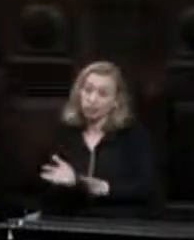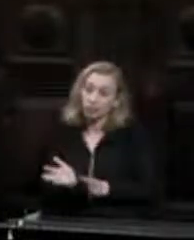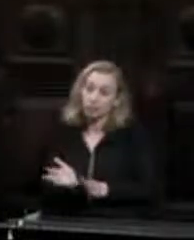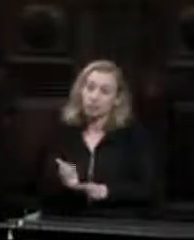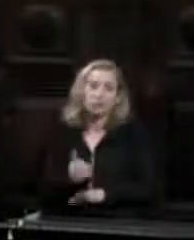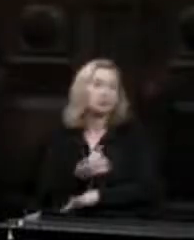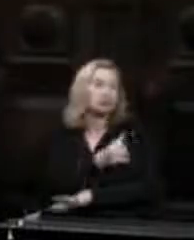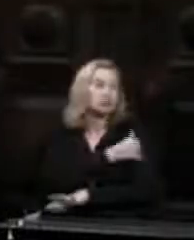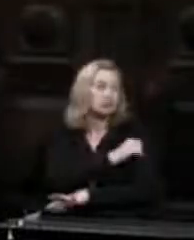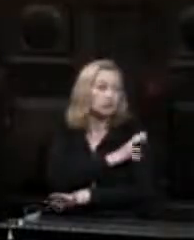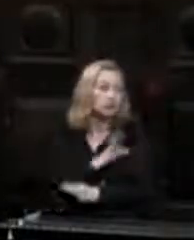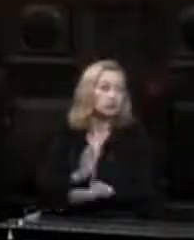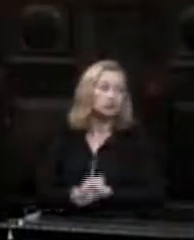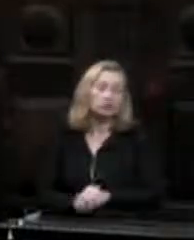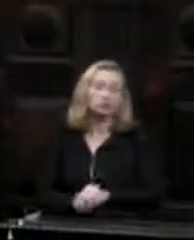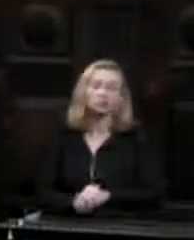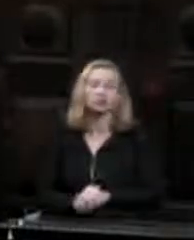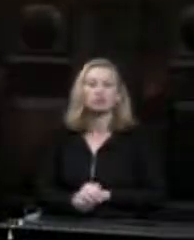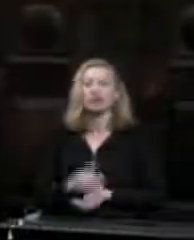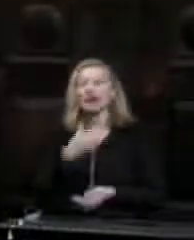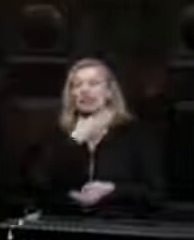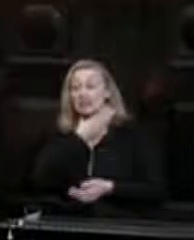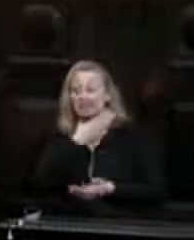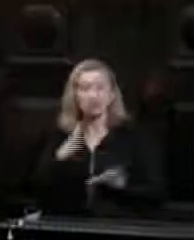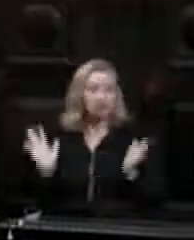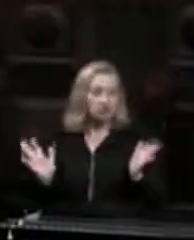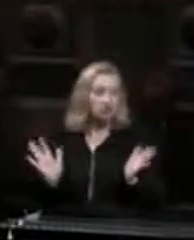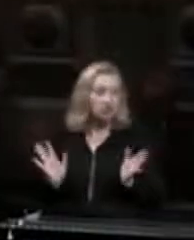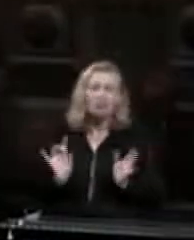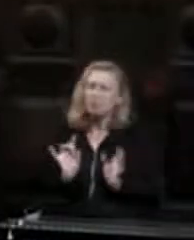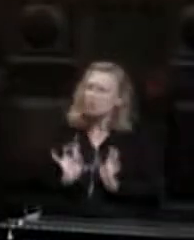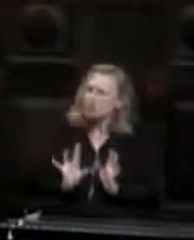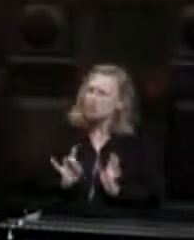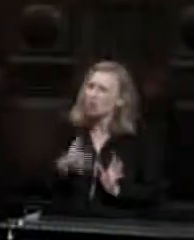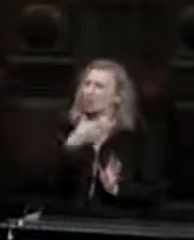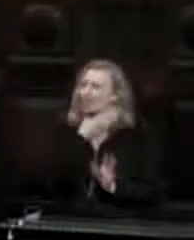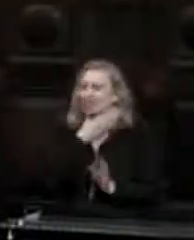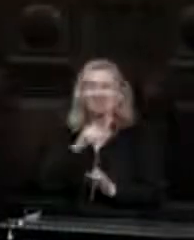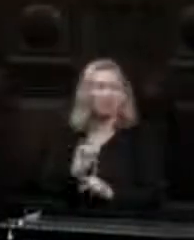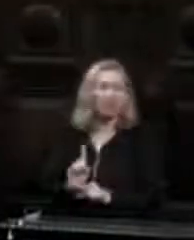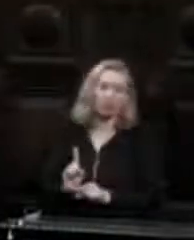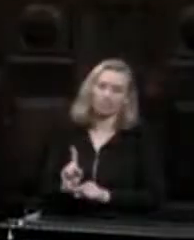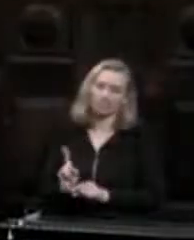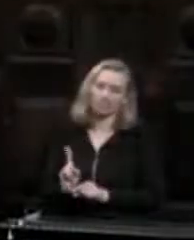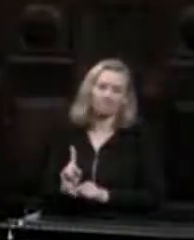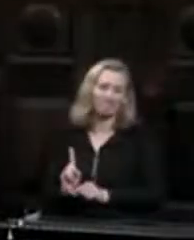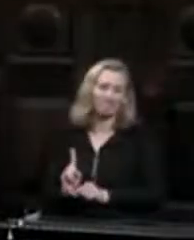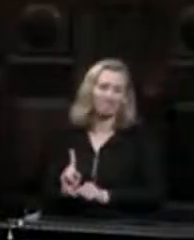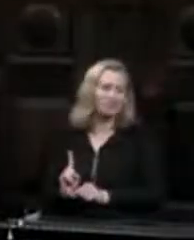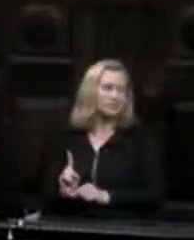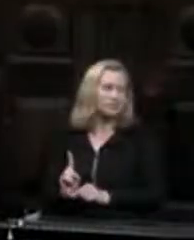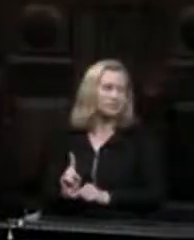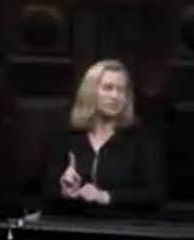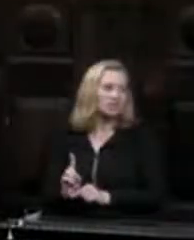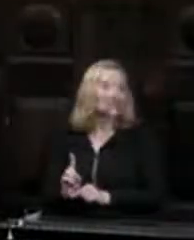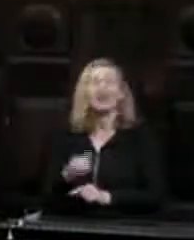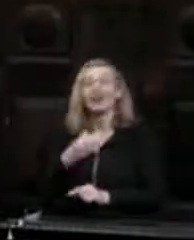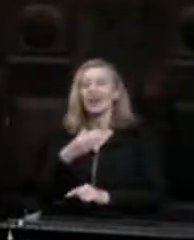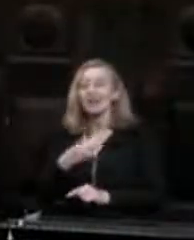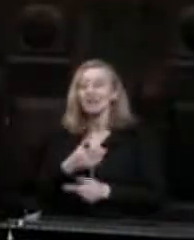nas suas finanças. Mas não é só crise nas suas finanças, tem que levar crise de